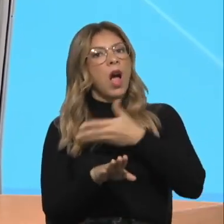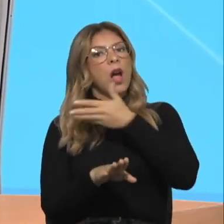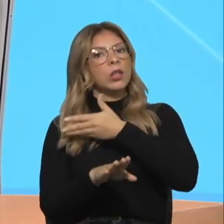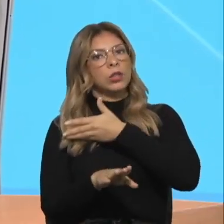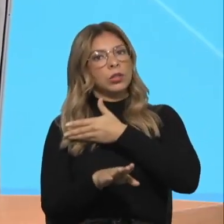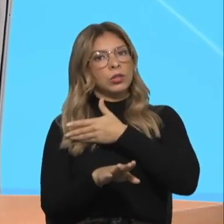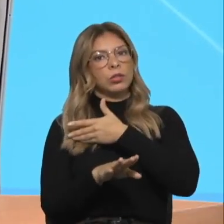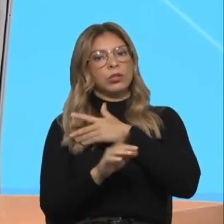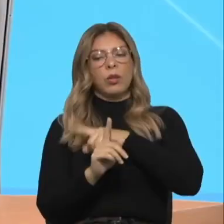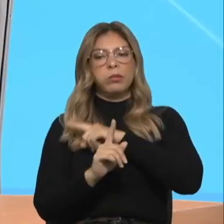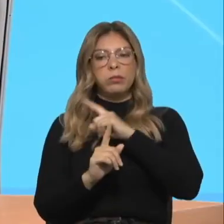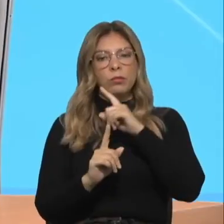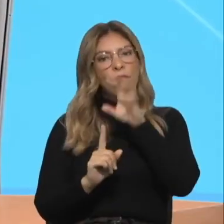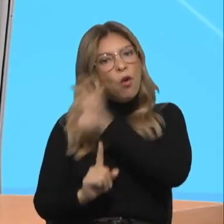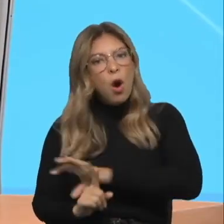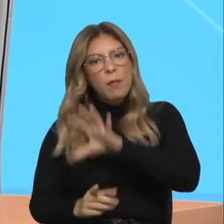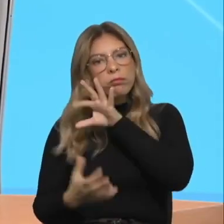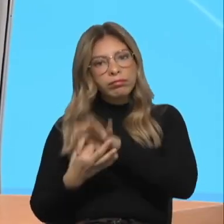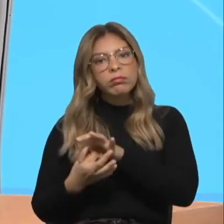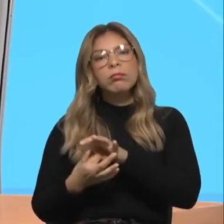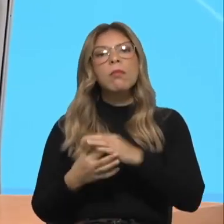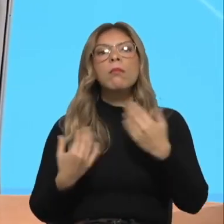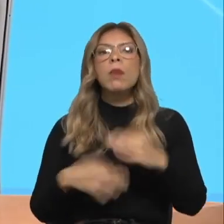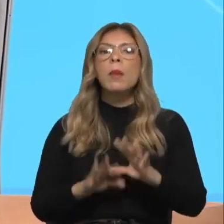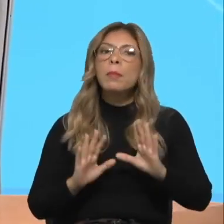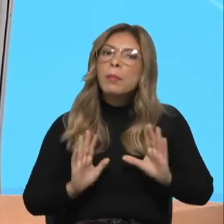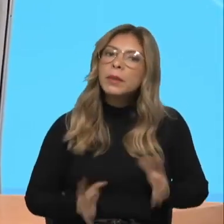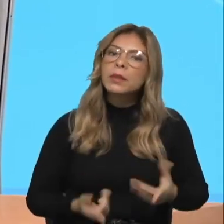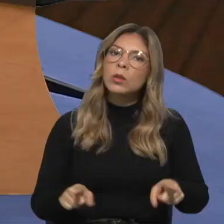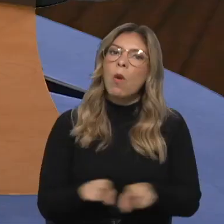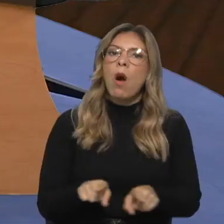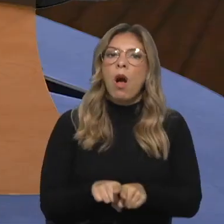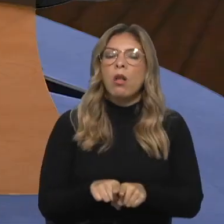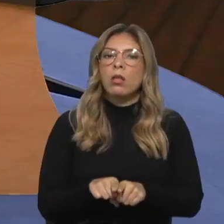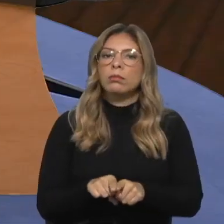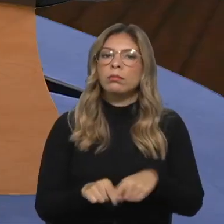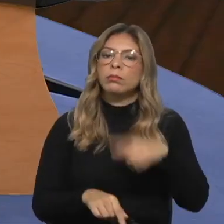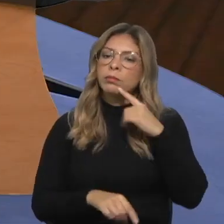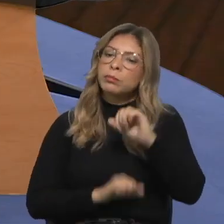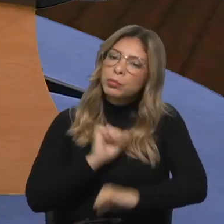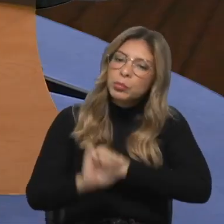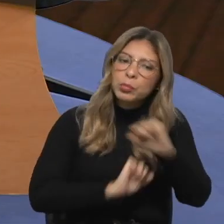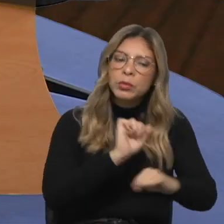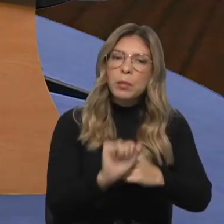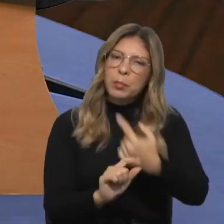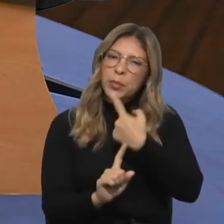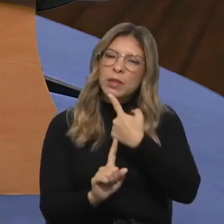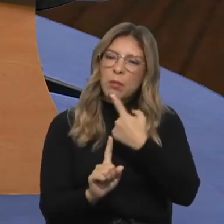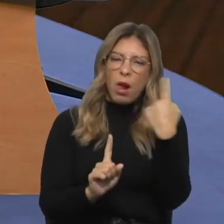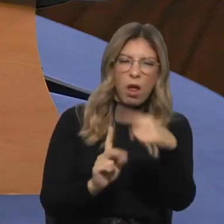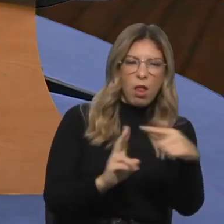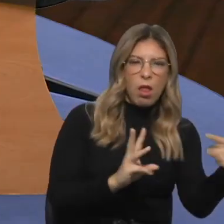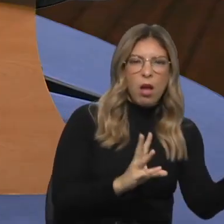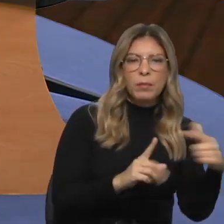E talvez o tenhamos que fazer, mas também precisaríamos, parece-me, de perceber que talvez haja formas por imaginar,